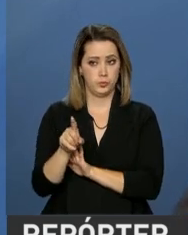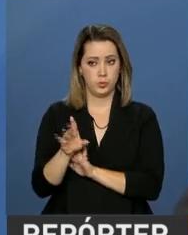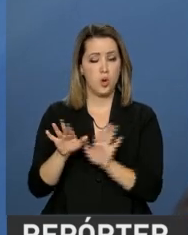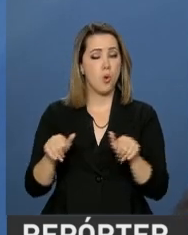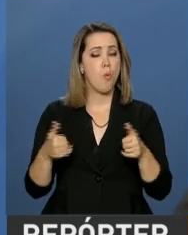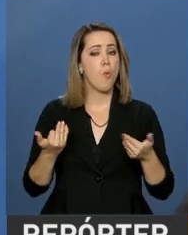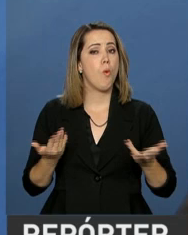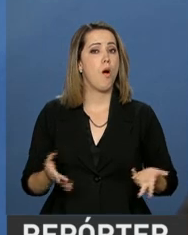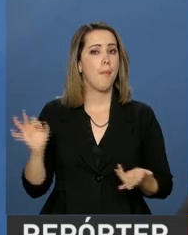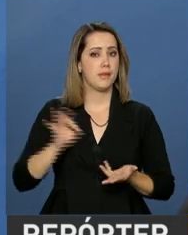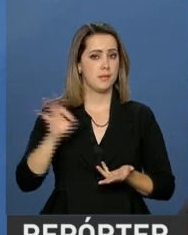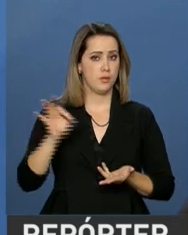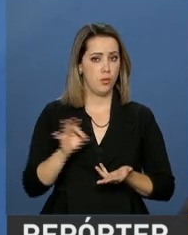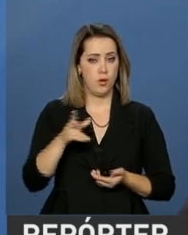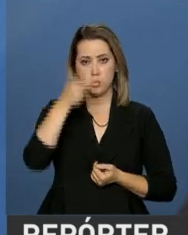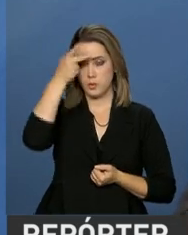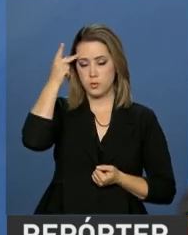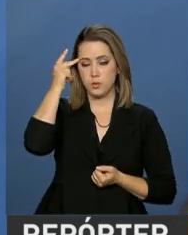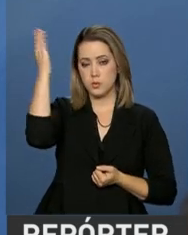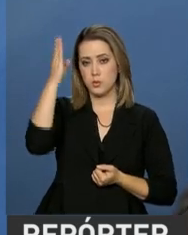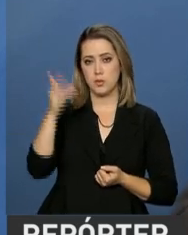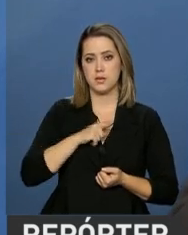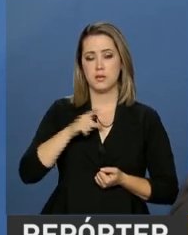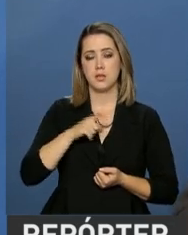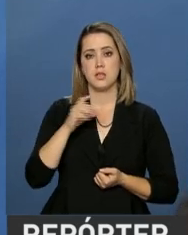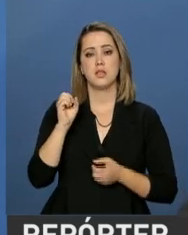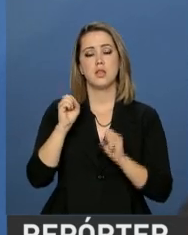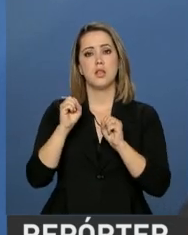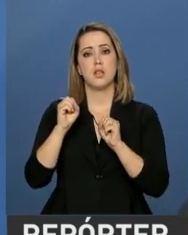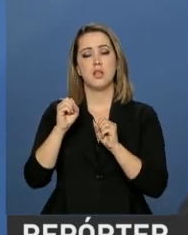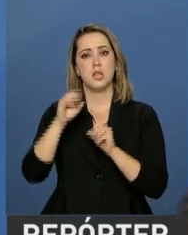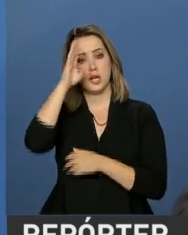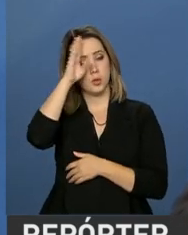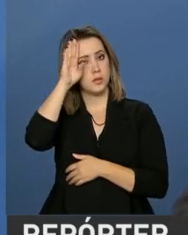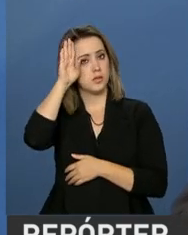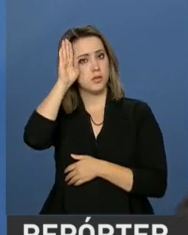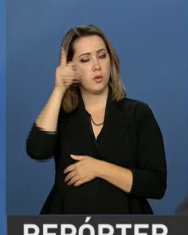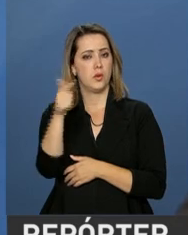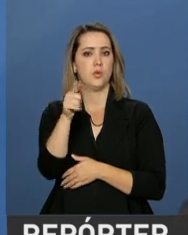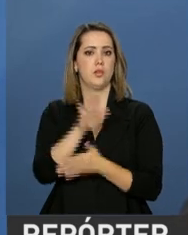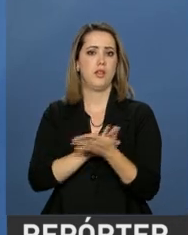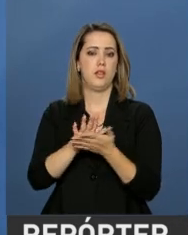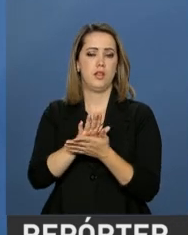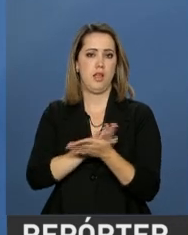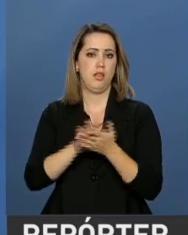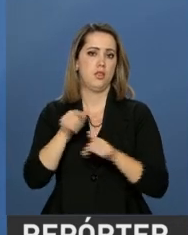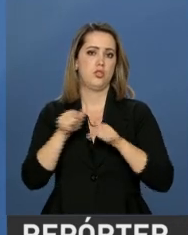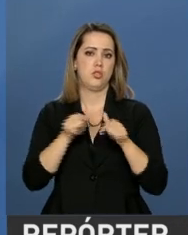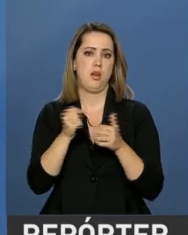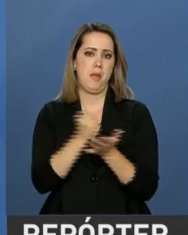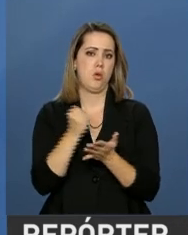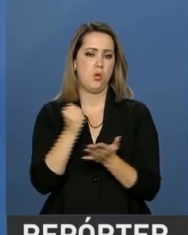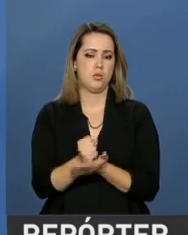qual é o percentual de pessoas no brasil que tem a educação superior e não tem emprego não têm emprego formal